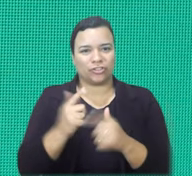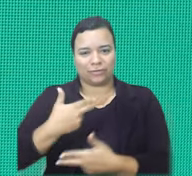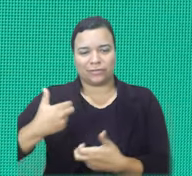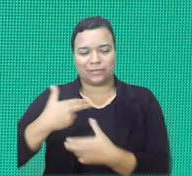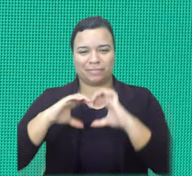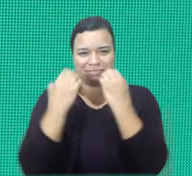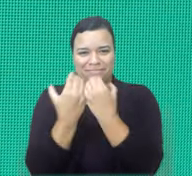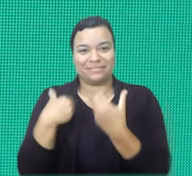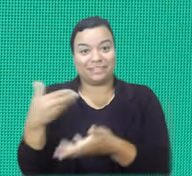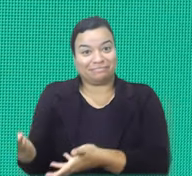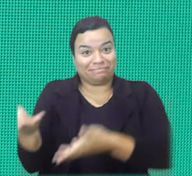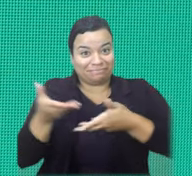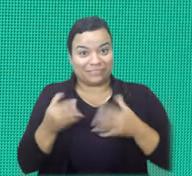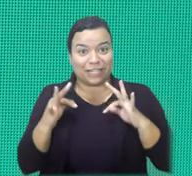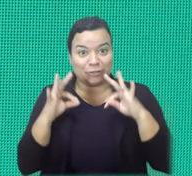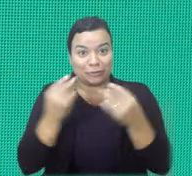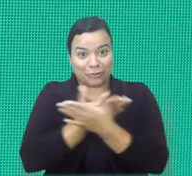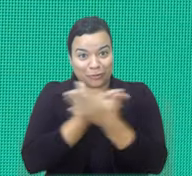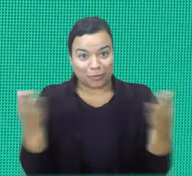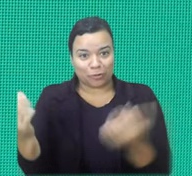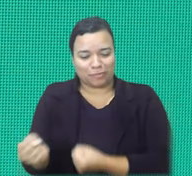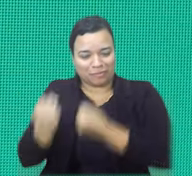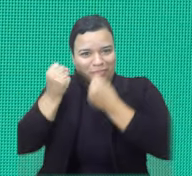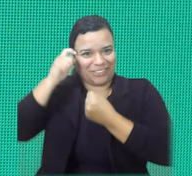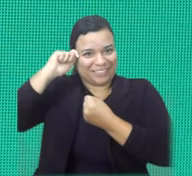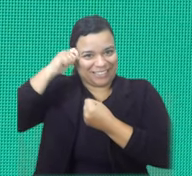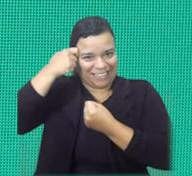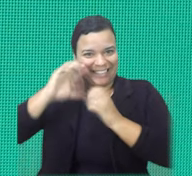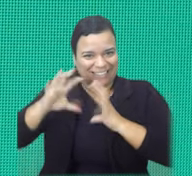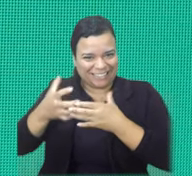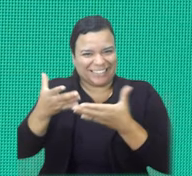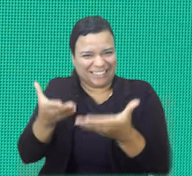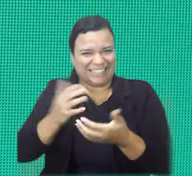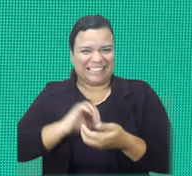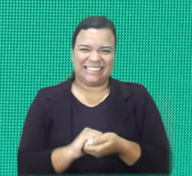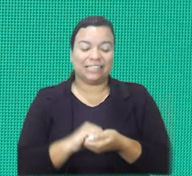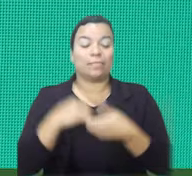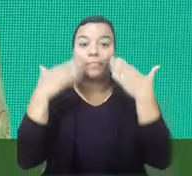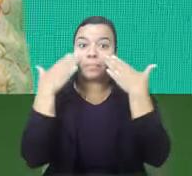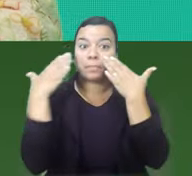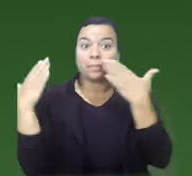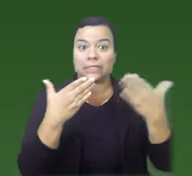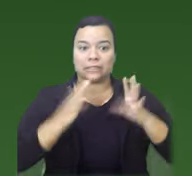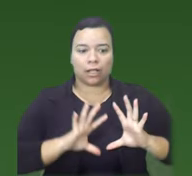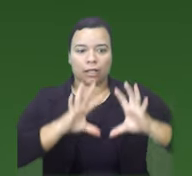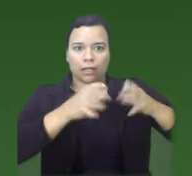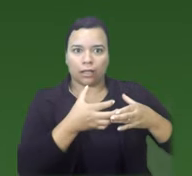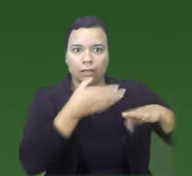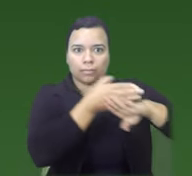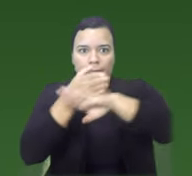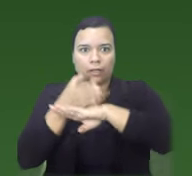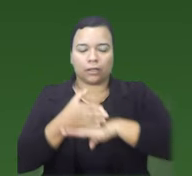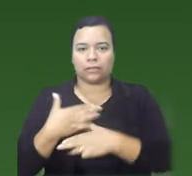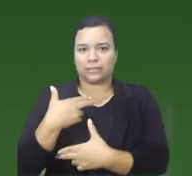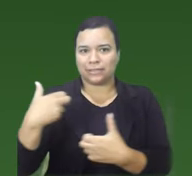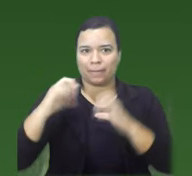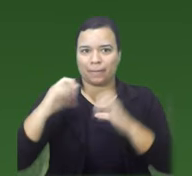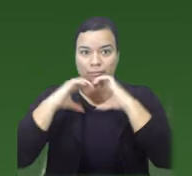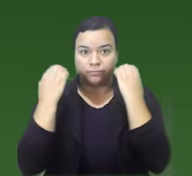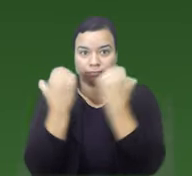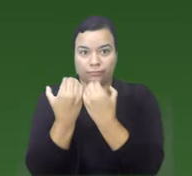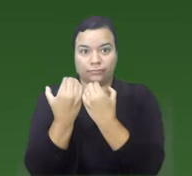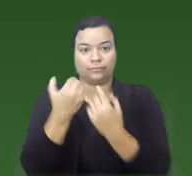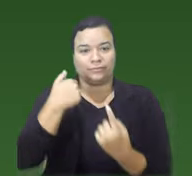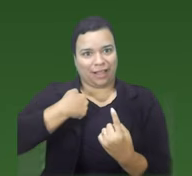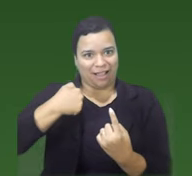quero dar boas-vindas a todos ao potência Negra e apresentar para vocês a equipe que faz parte do ce comunidades